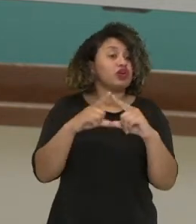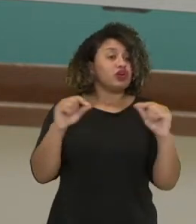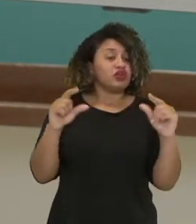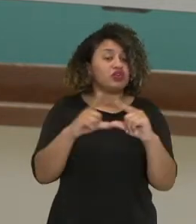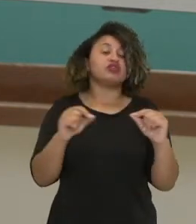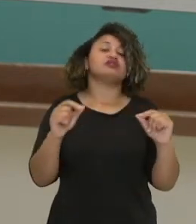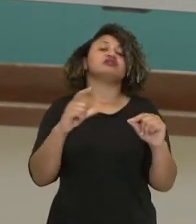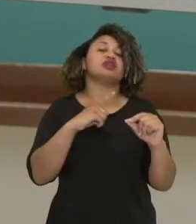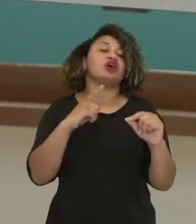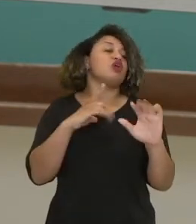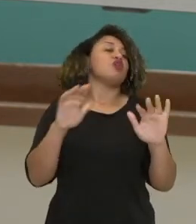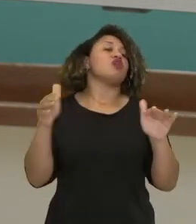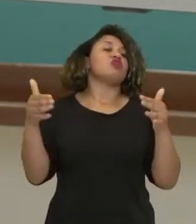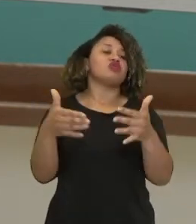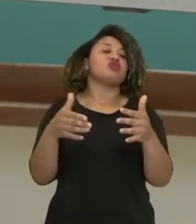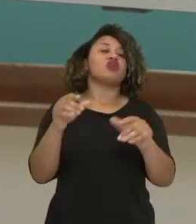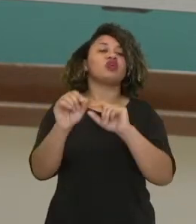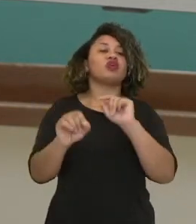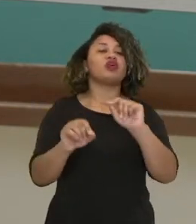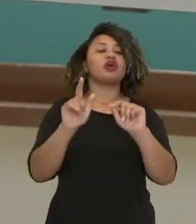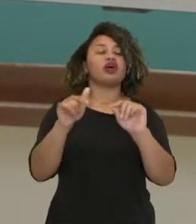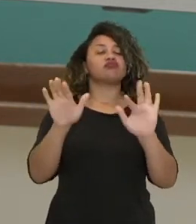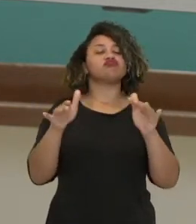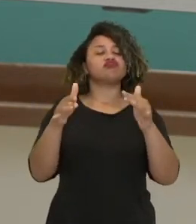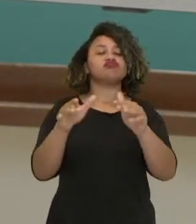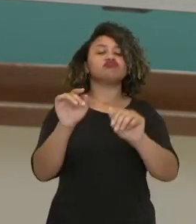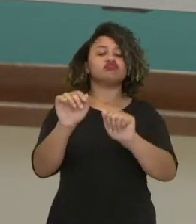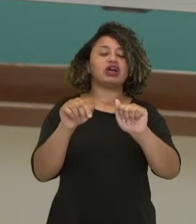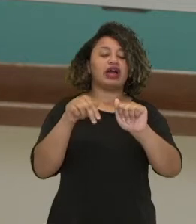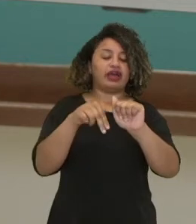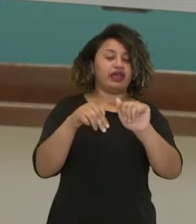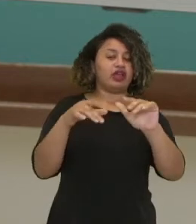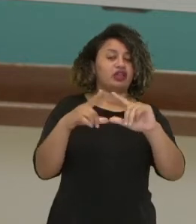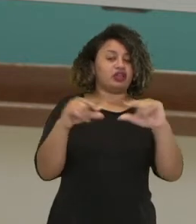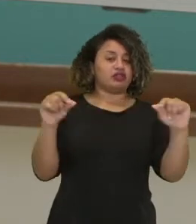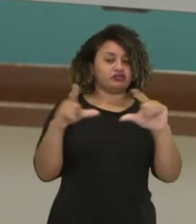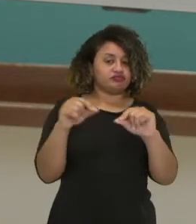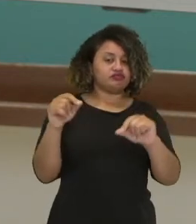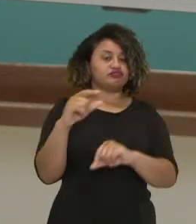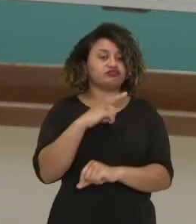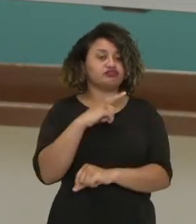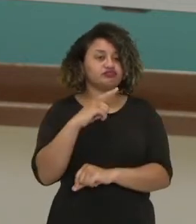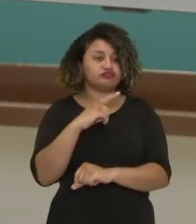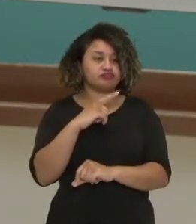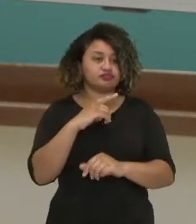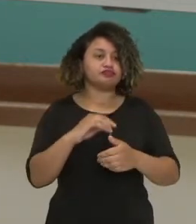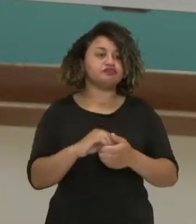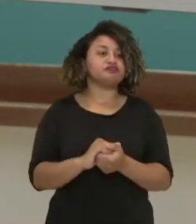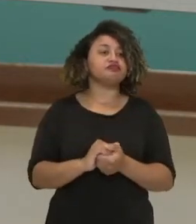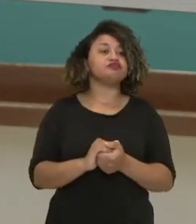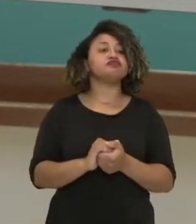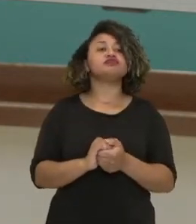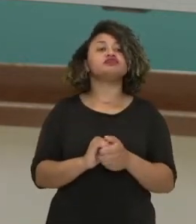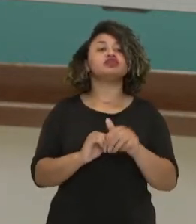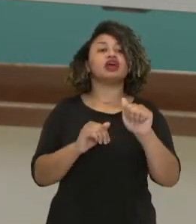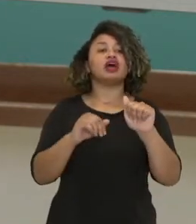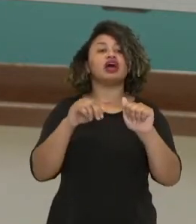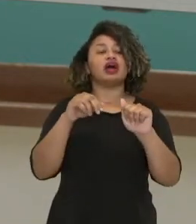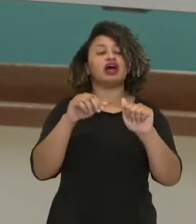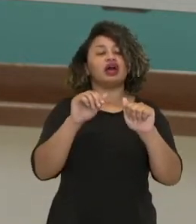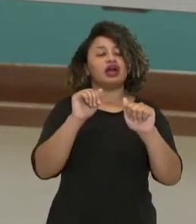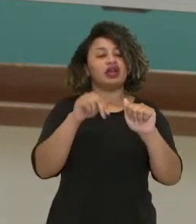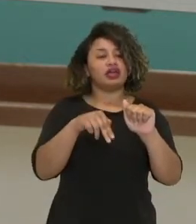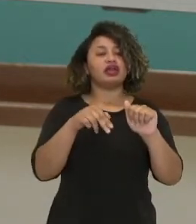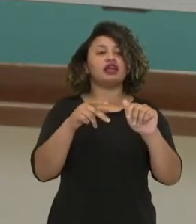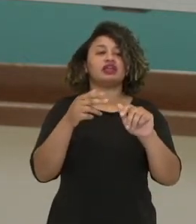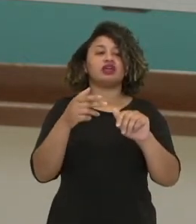pessoal, nosso foco nesse momento, focamos na nossa fórmula. A n, aqui, a n é igual a